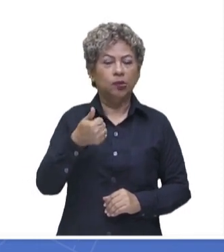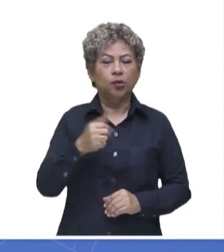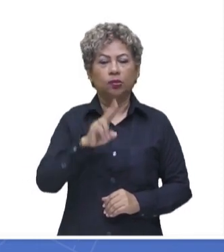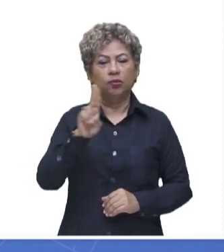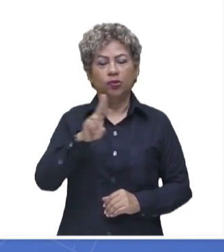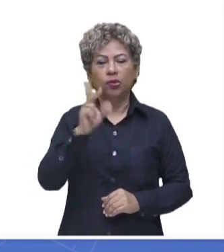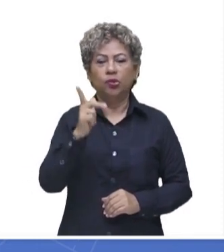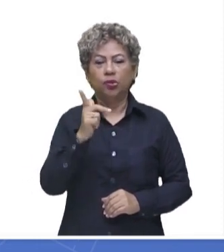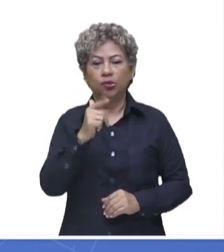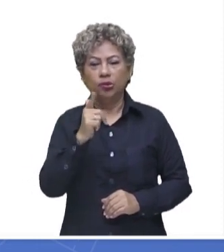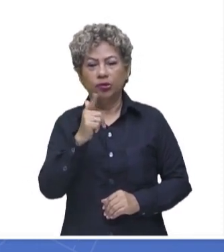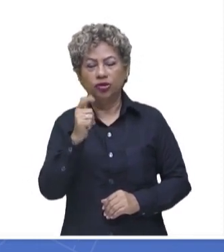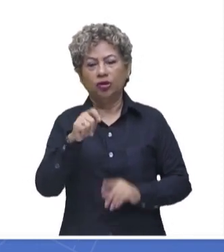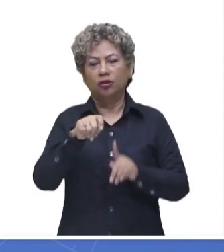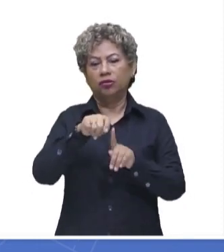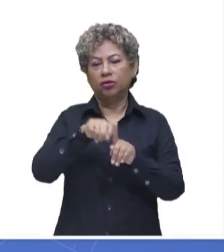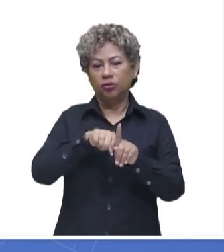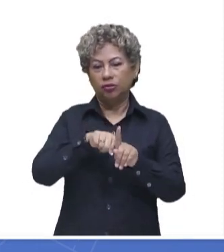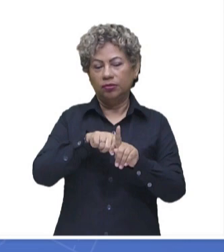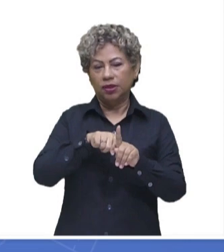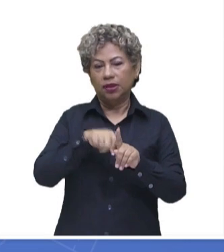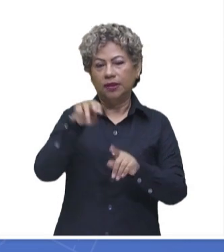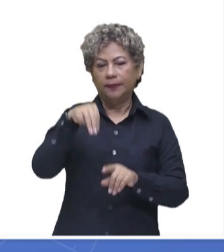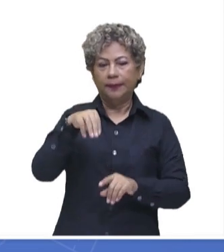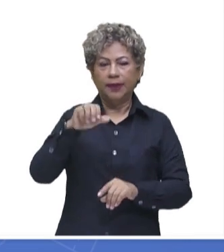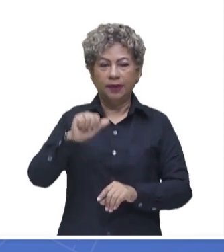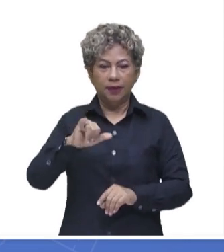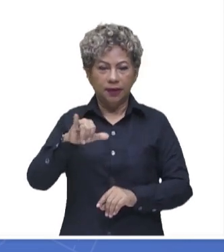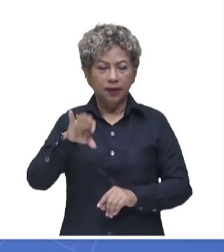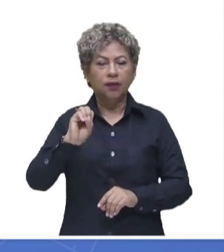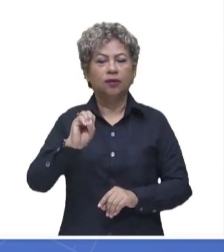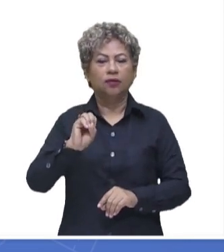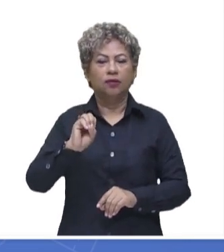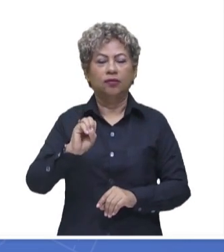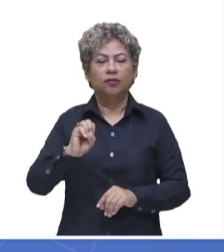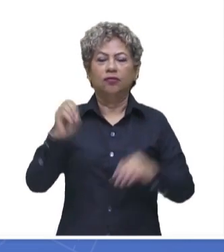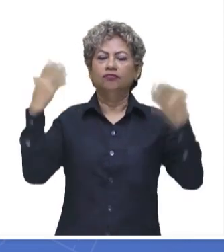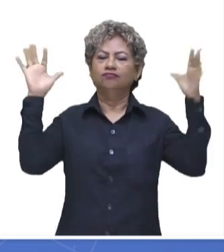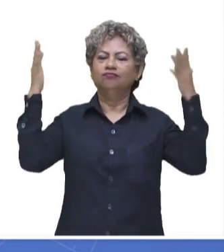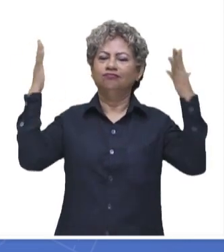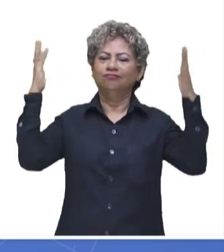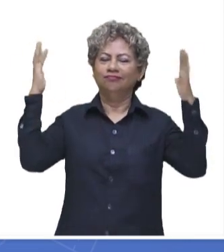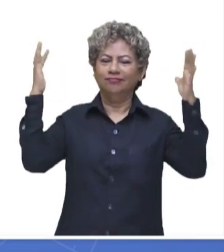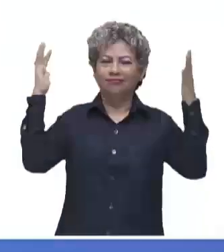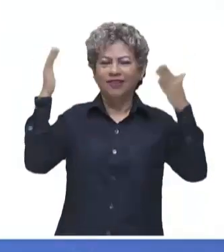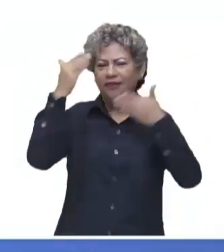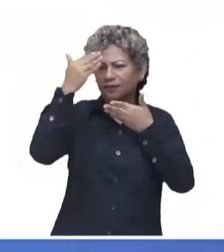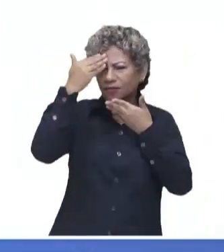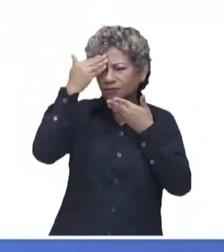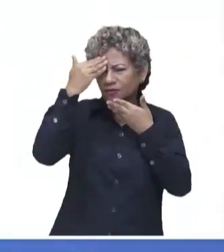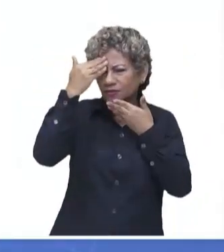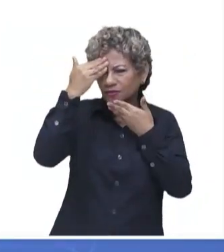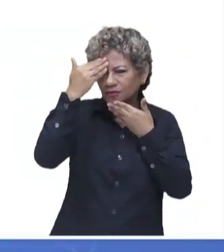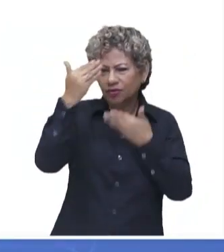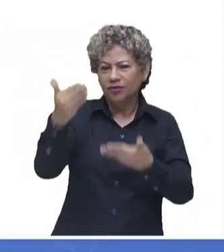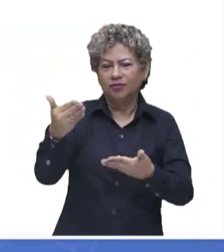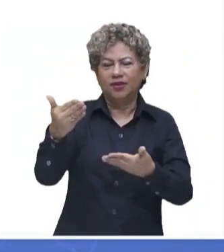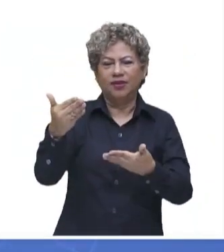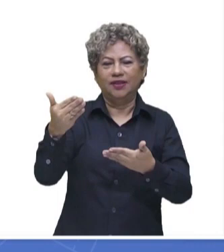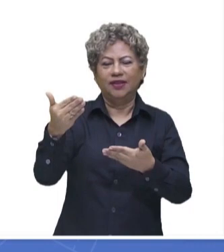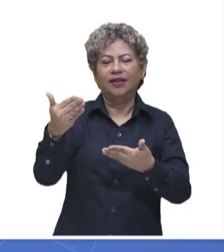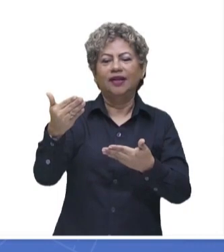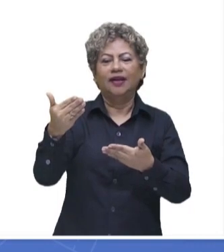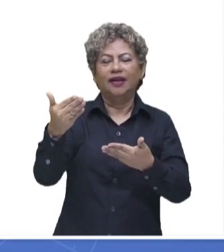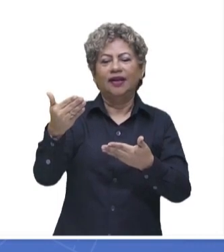mesmo, portanto, o mês de maio. Gente, obrigado, vou me despedindo aqui do Aula em